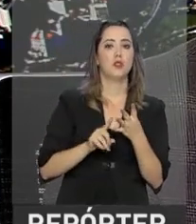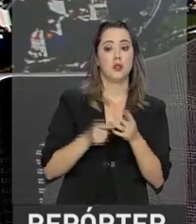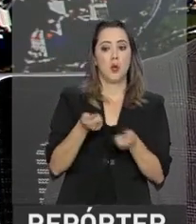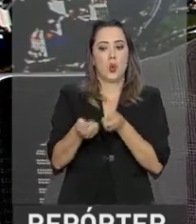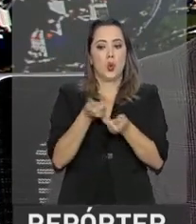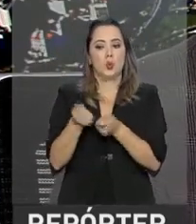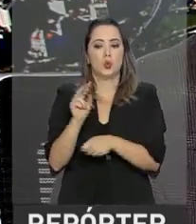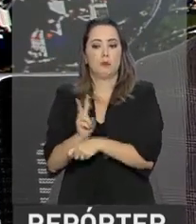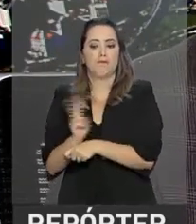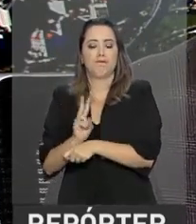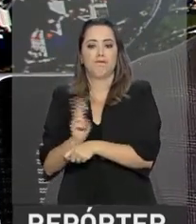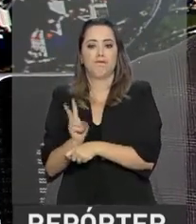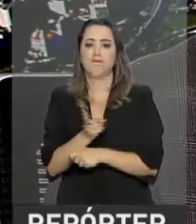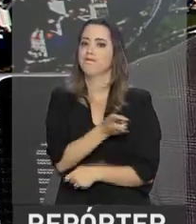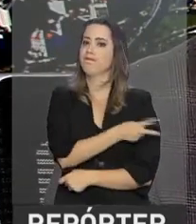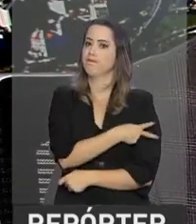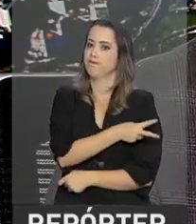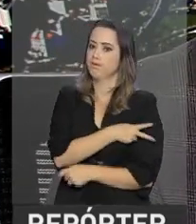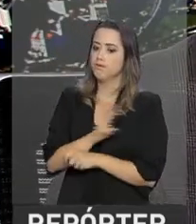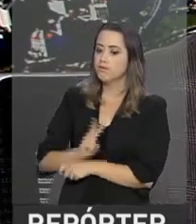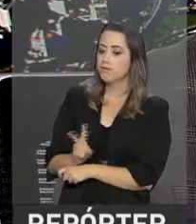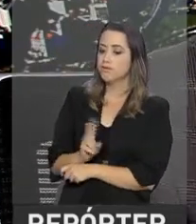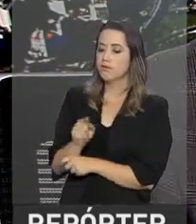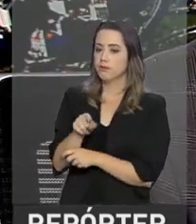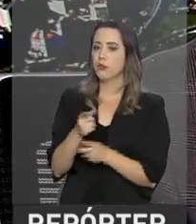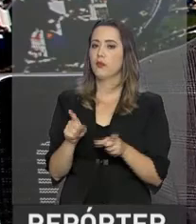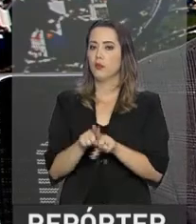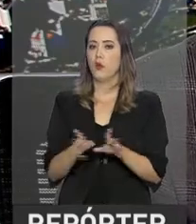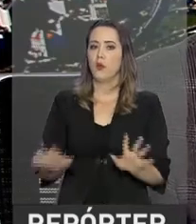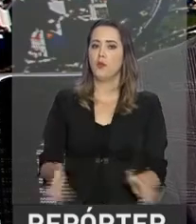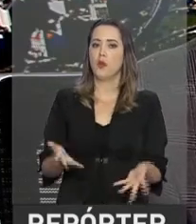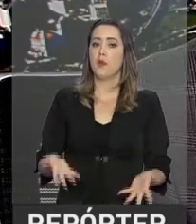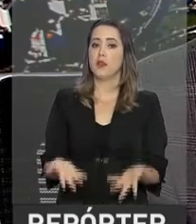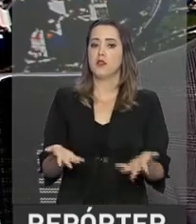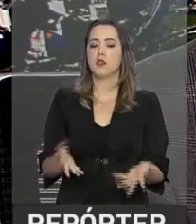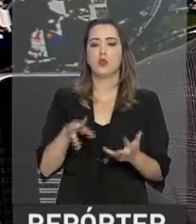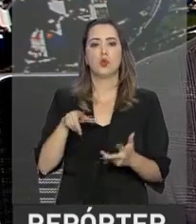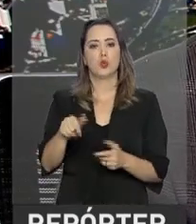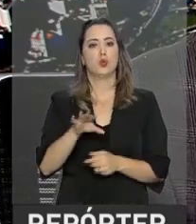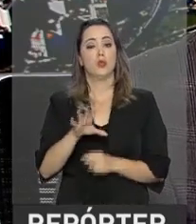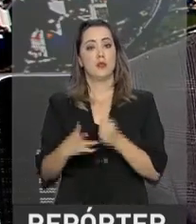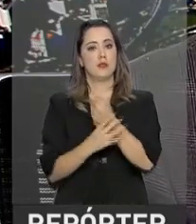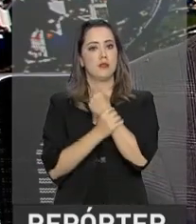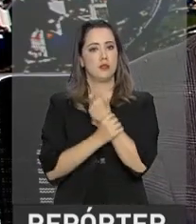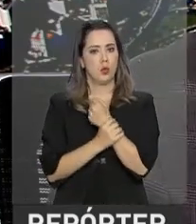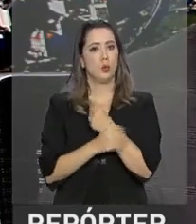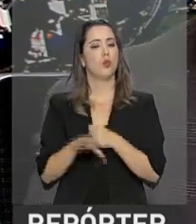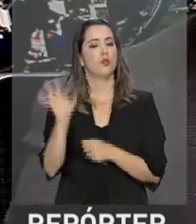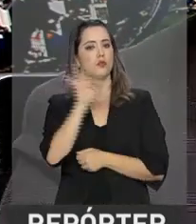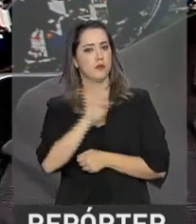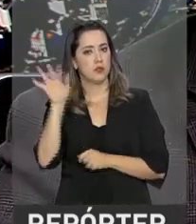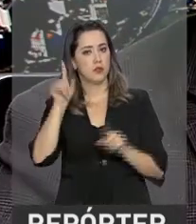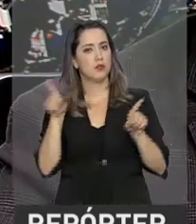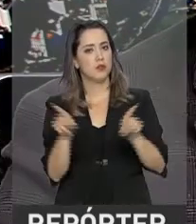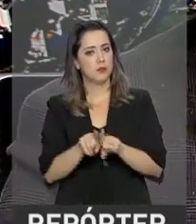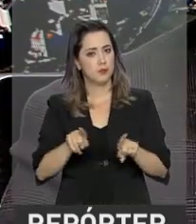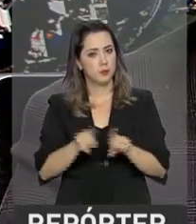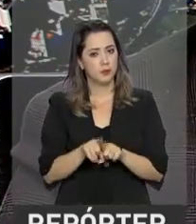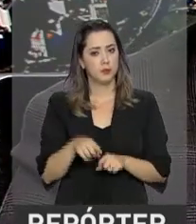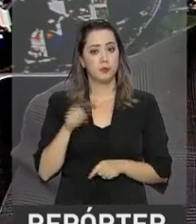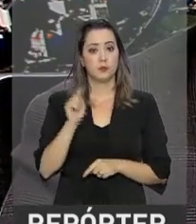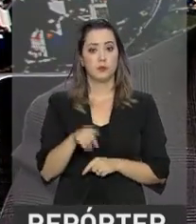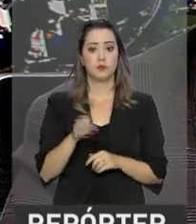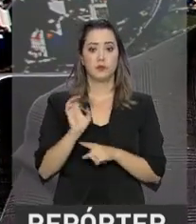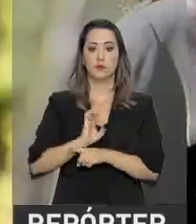controle e esse último eixo ele mobiliza todas as forças de segurança não só federais mas também